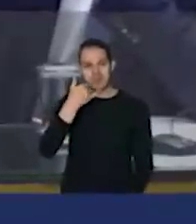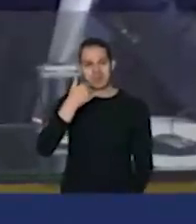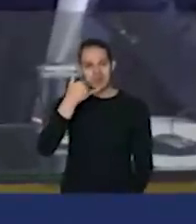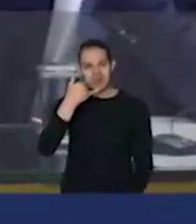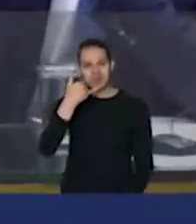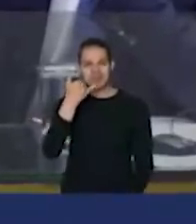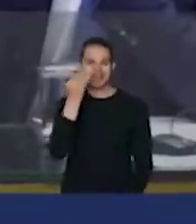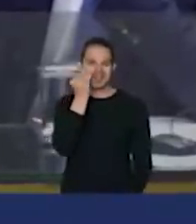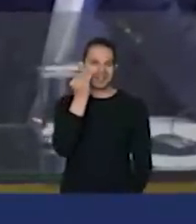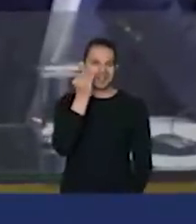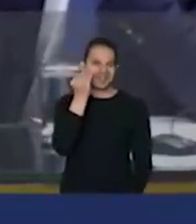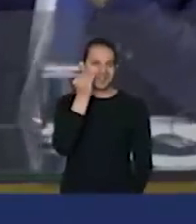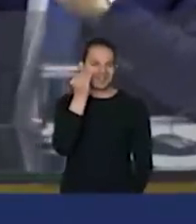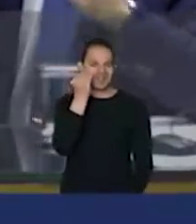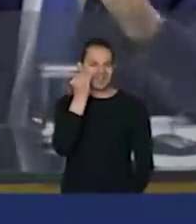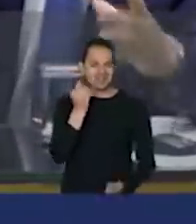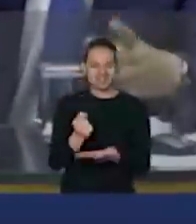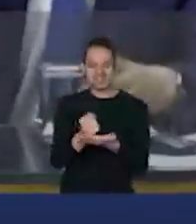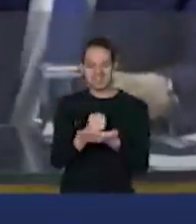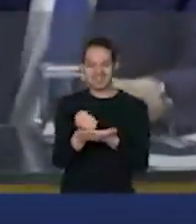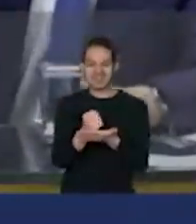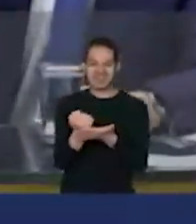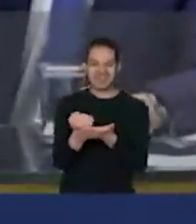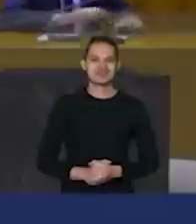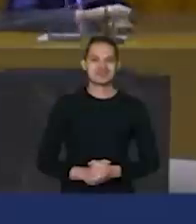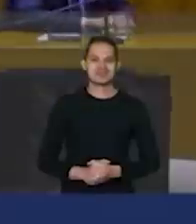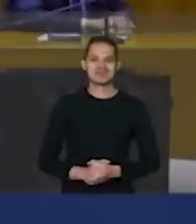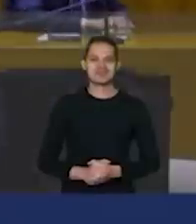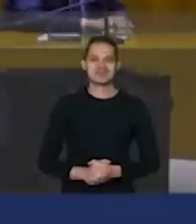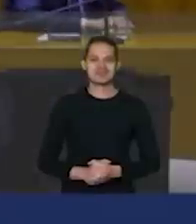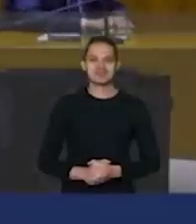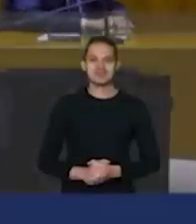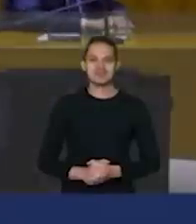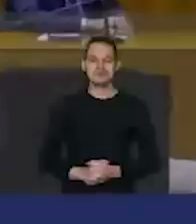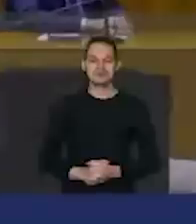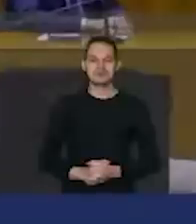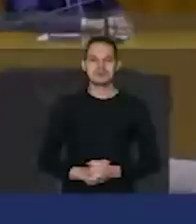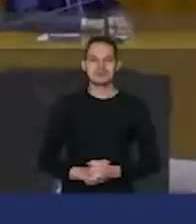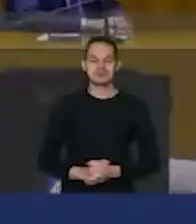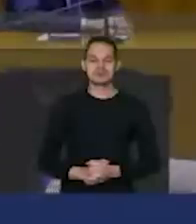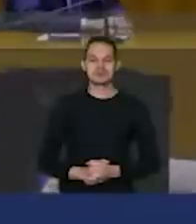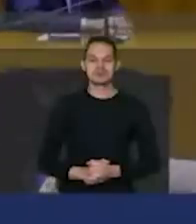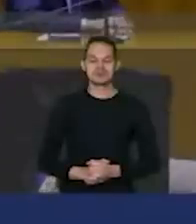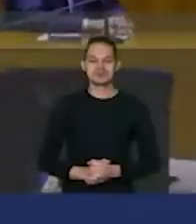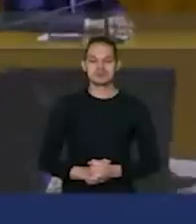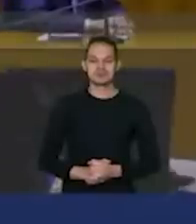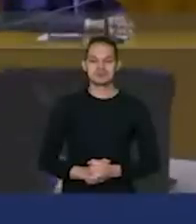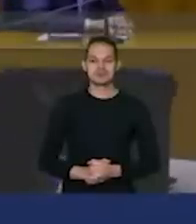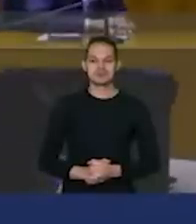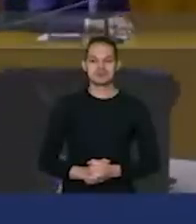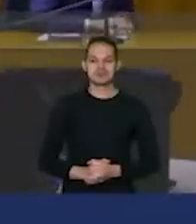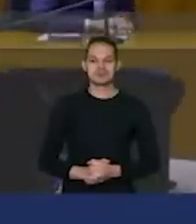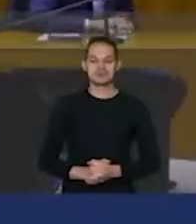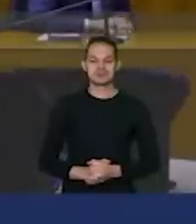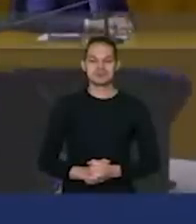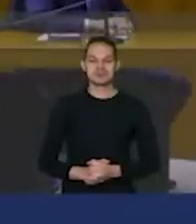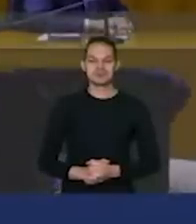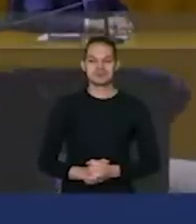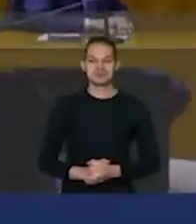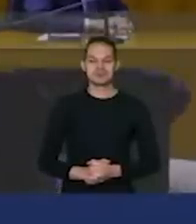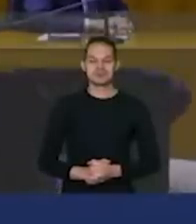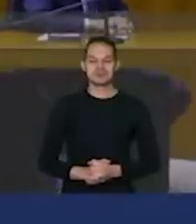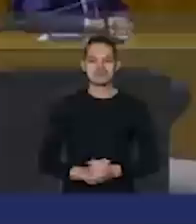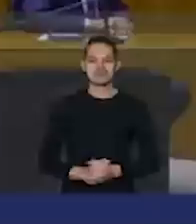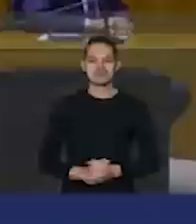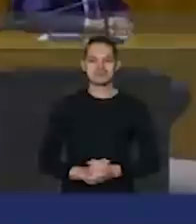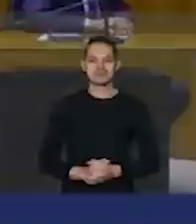Playstation a favored baixar aqui é